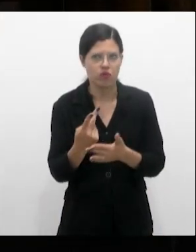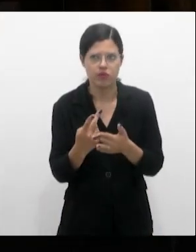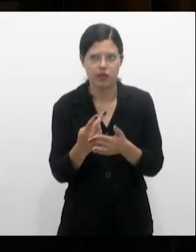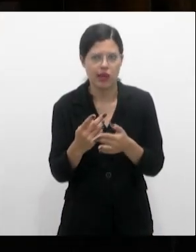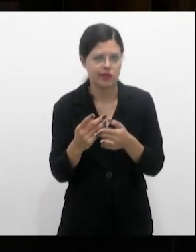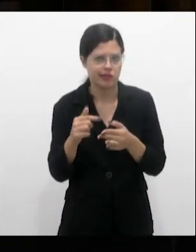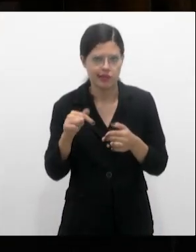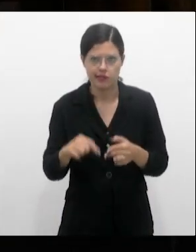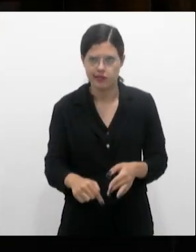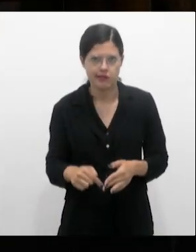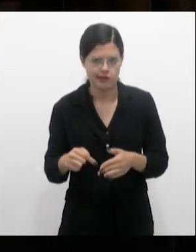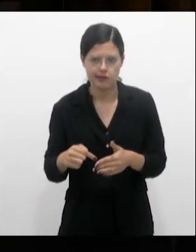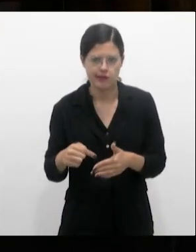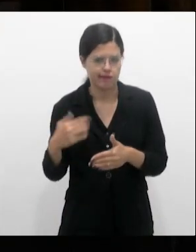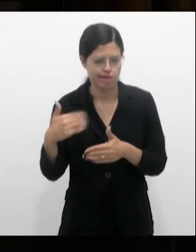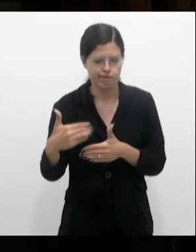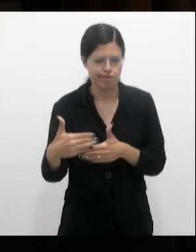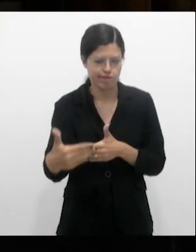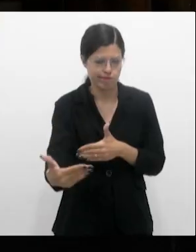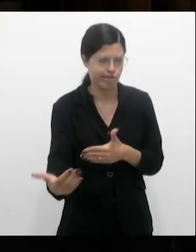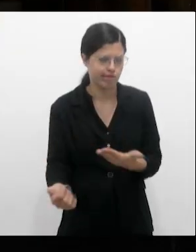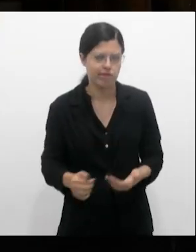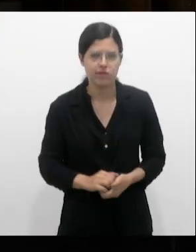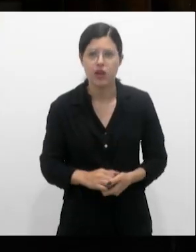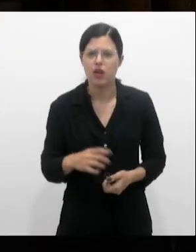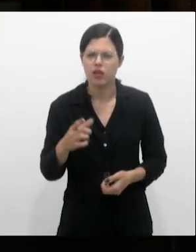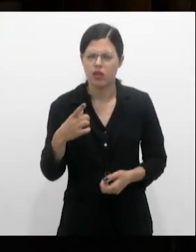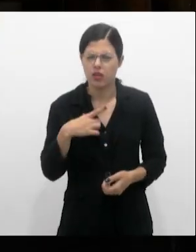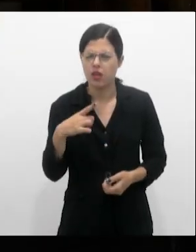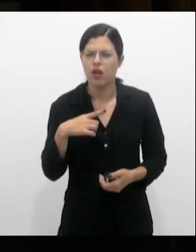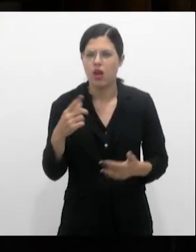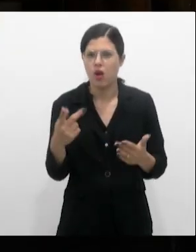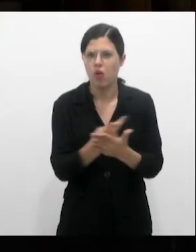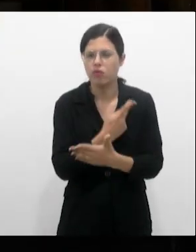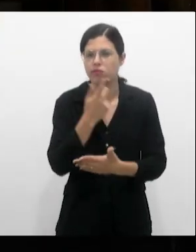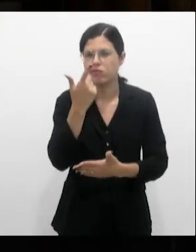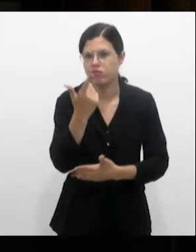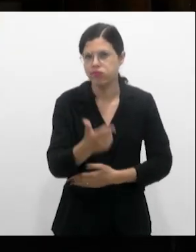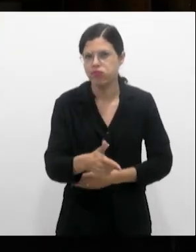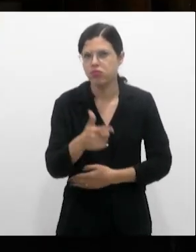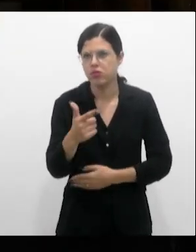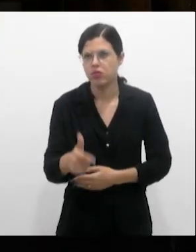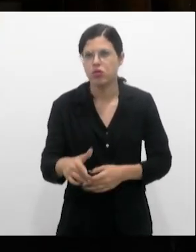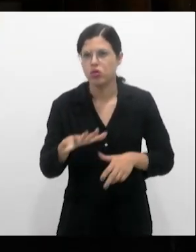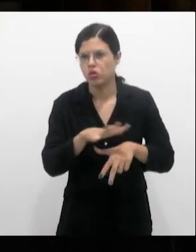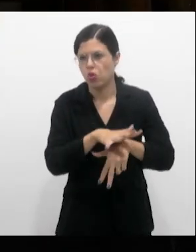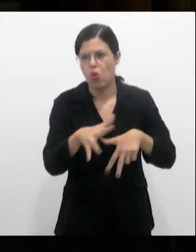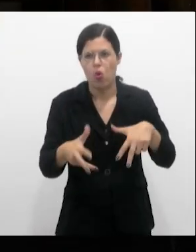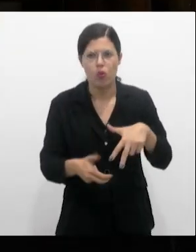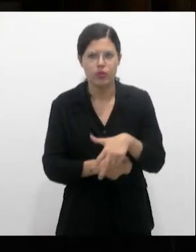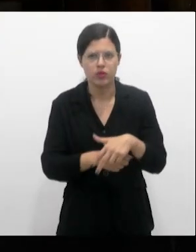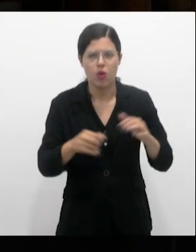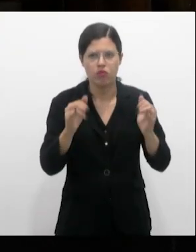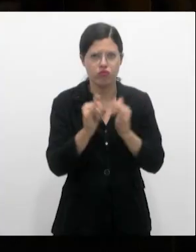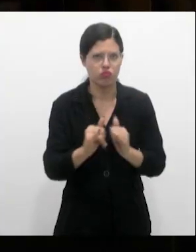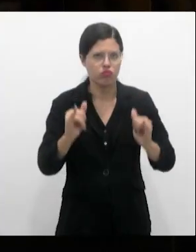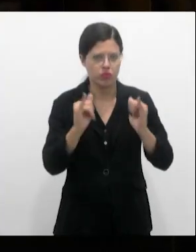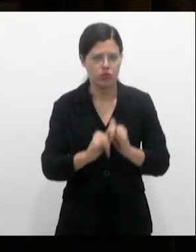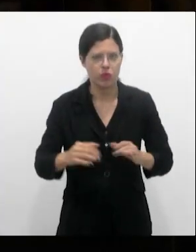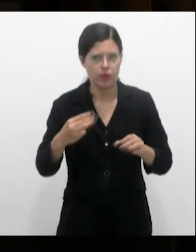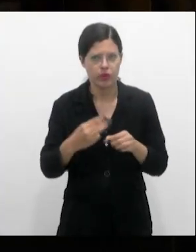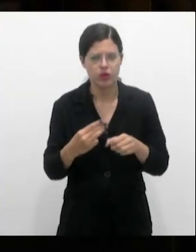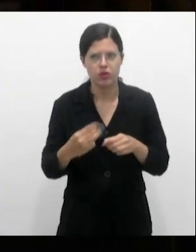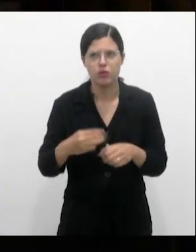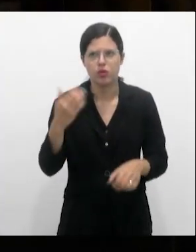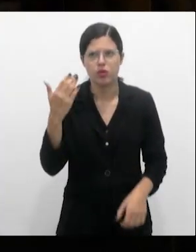E o que a gente tem agora, dos diversos casos recorrentes de corrupção ou de escândalos no município de